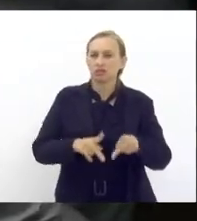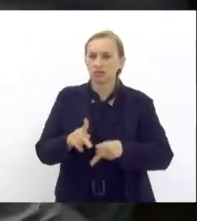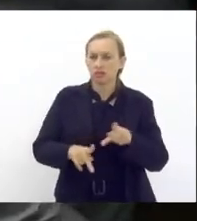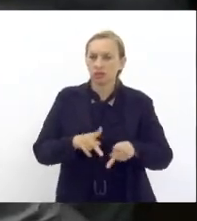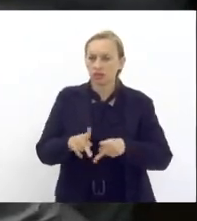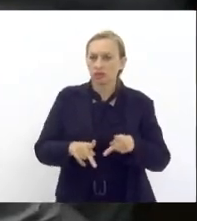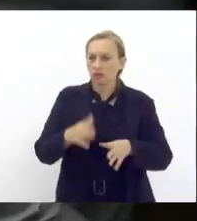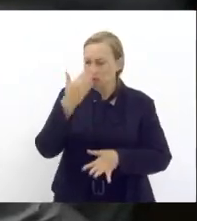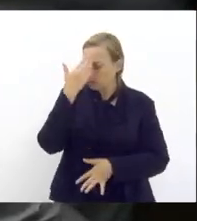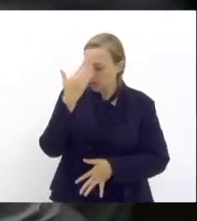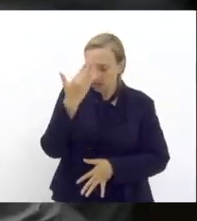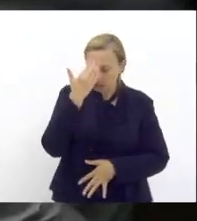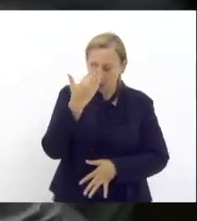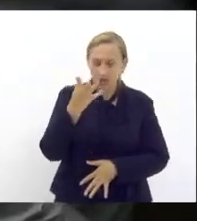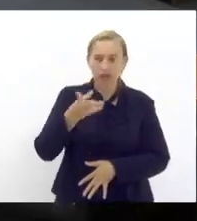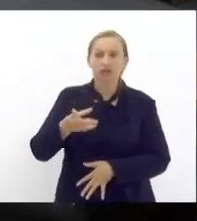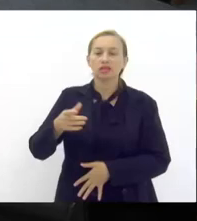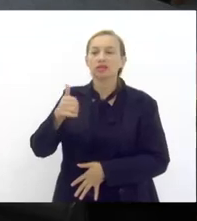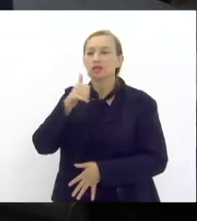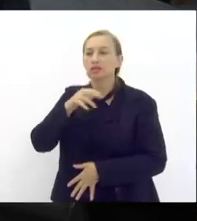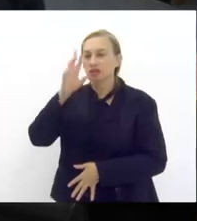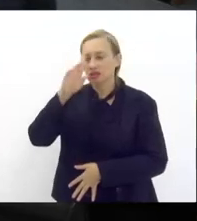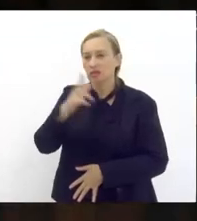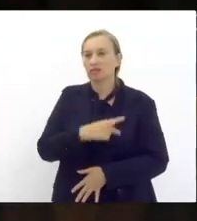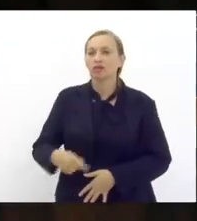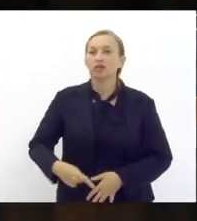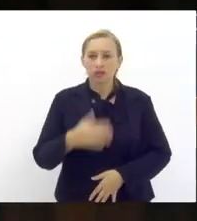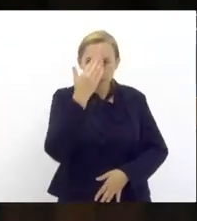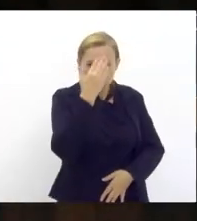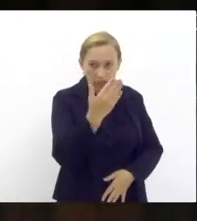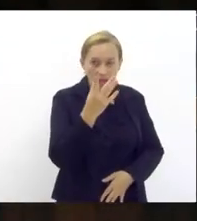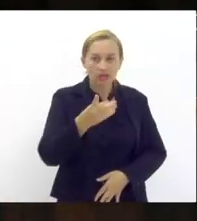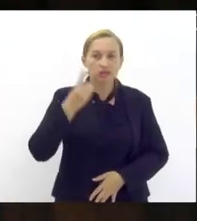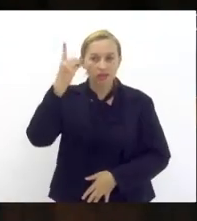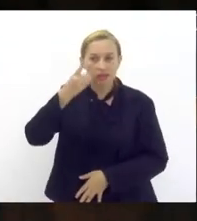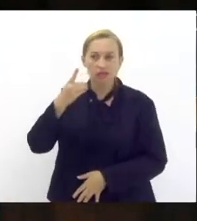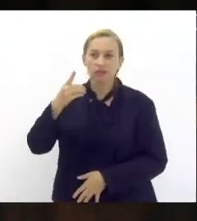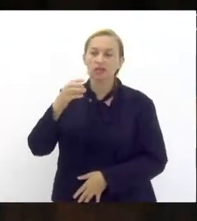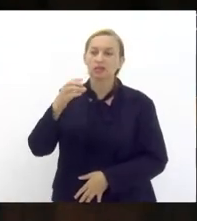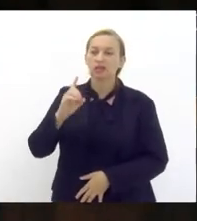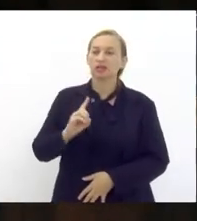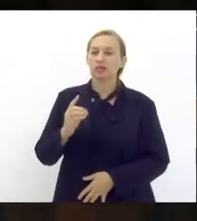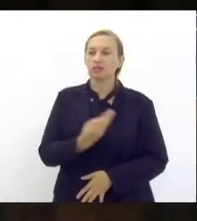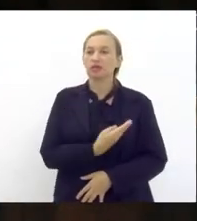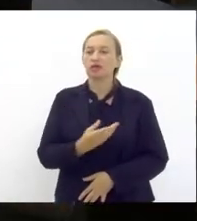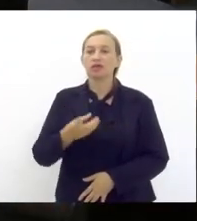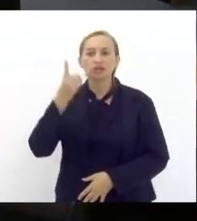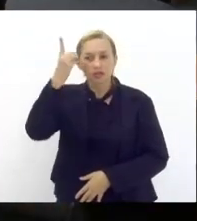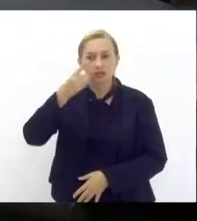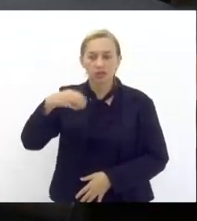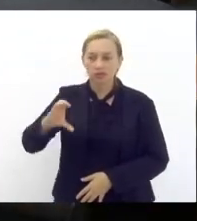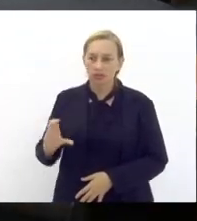Muitíssimo obrigada, senhora presidenta. Obrigada, deputada Dani Balbo. Deputado Carlos Mink, para discutir.